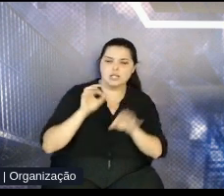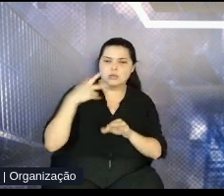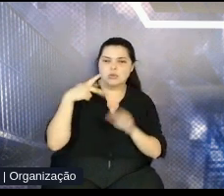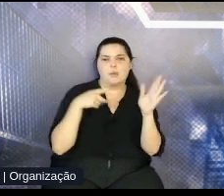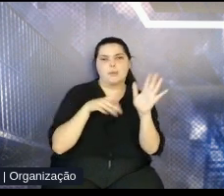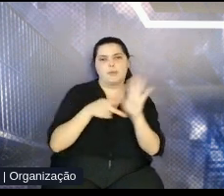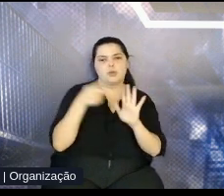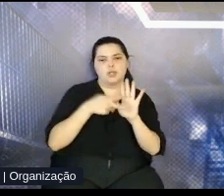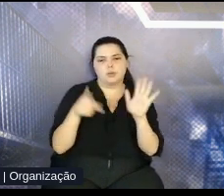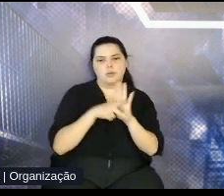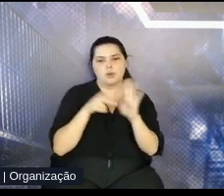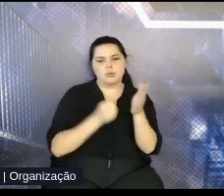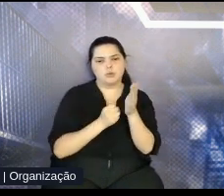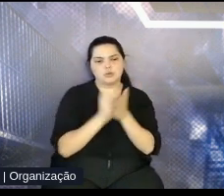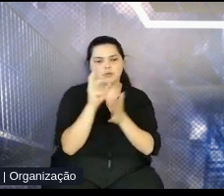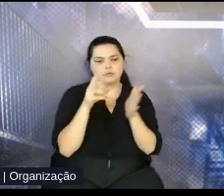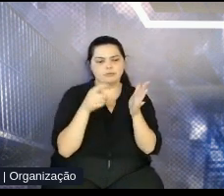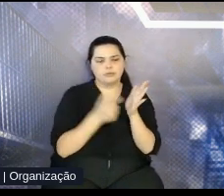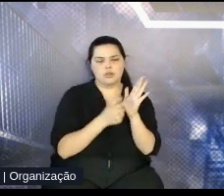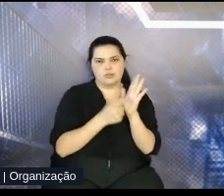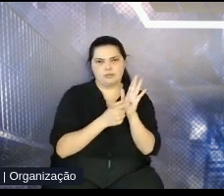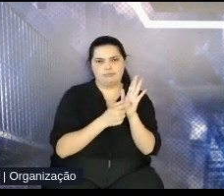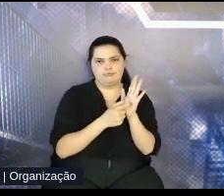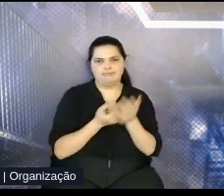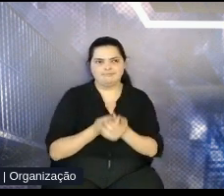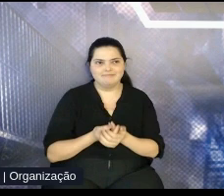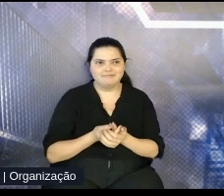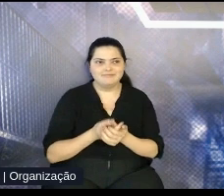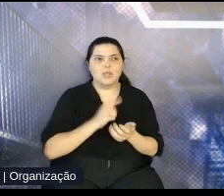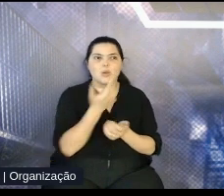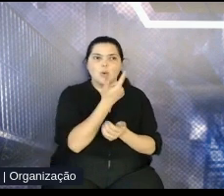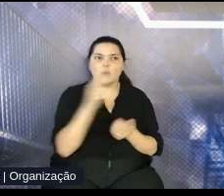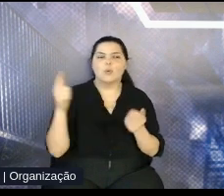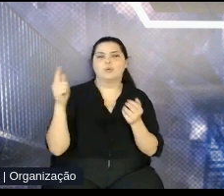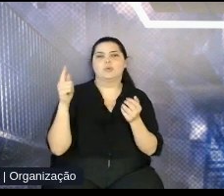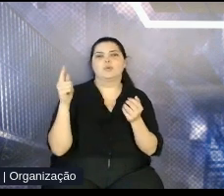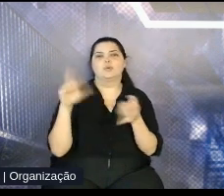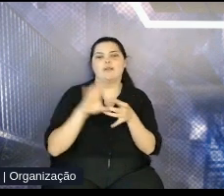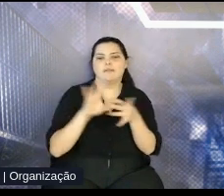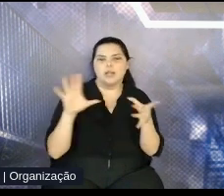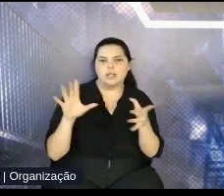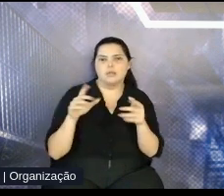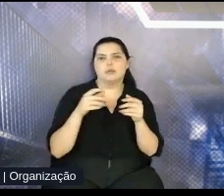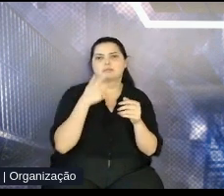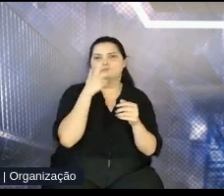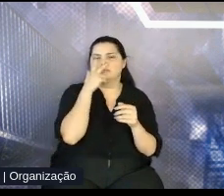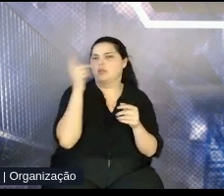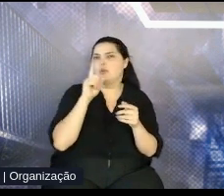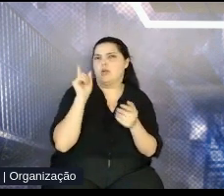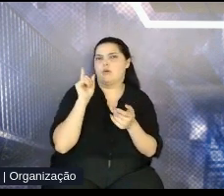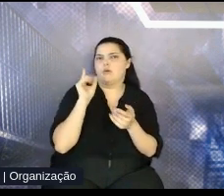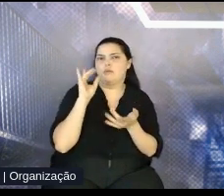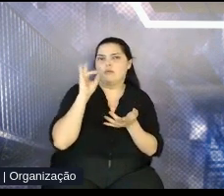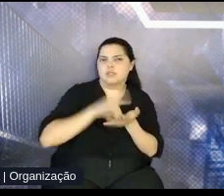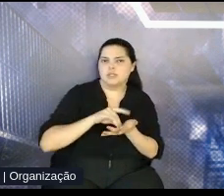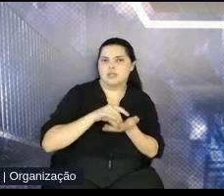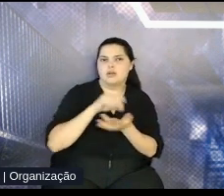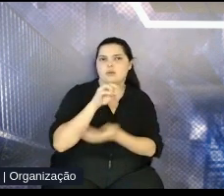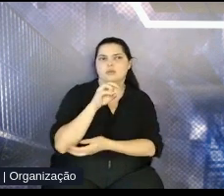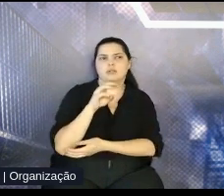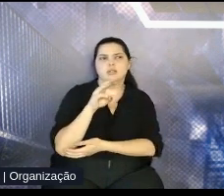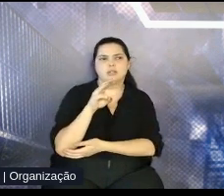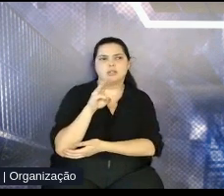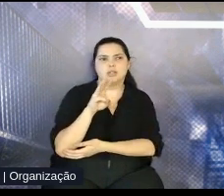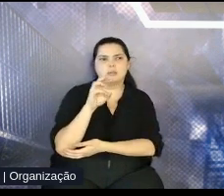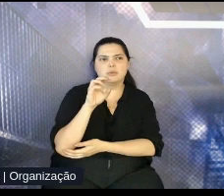projeto de software, beleza? Existem outros validadores, eu trouxe aqui o validador oficial, né, da W3 Community, mas